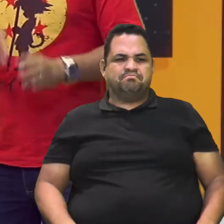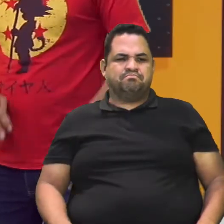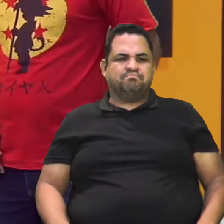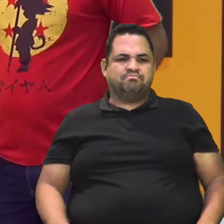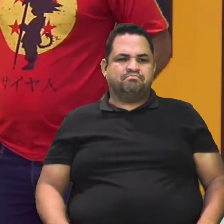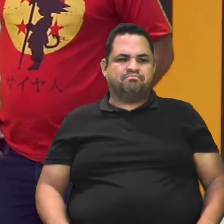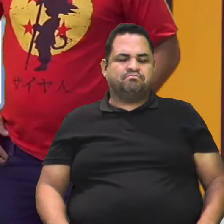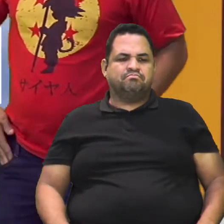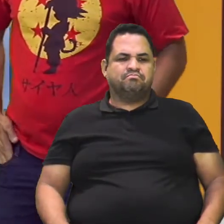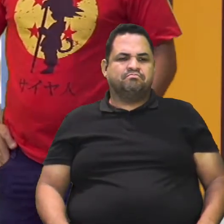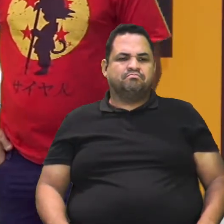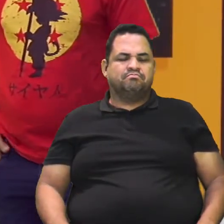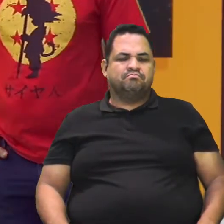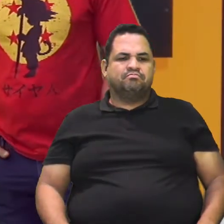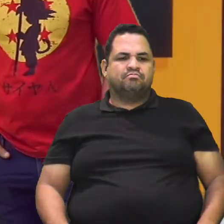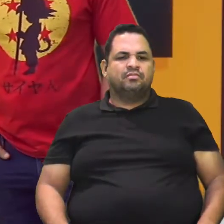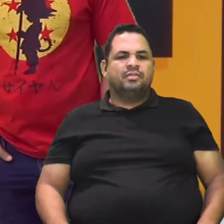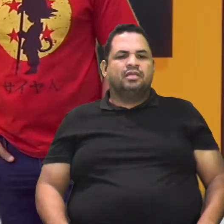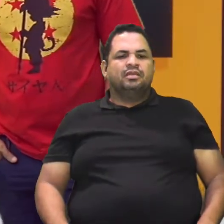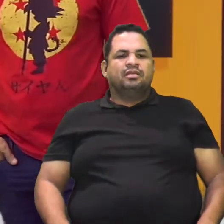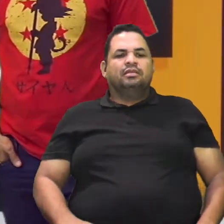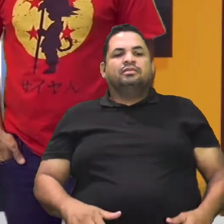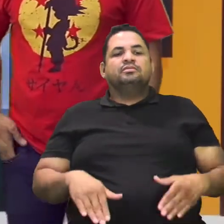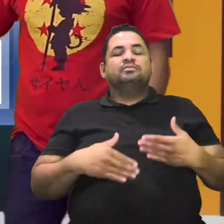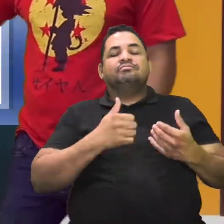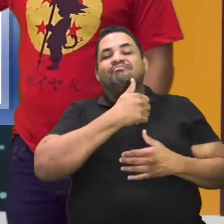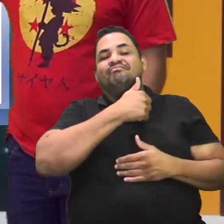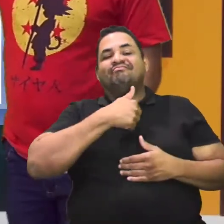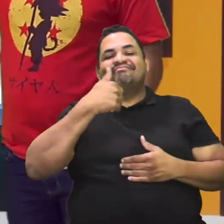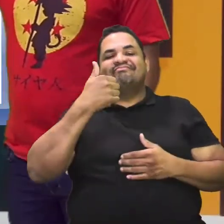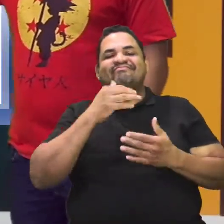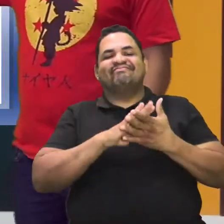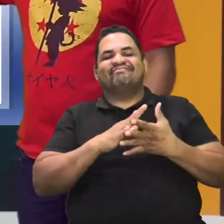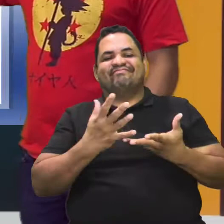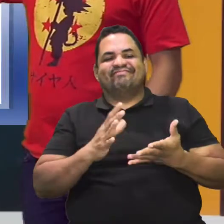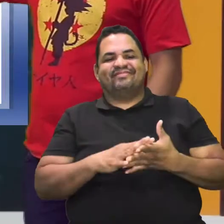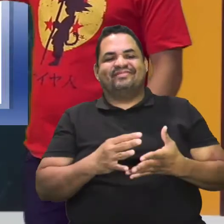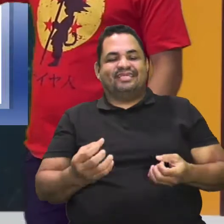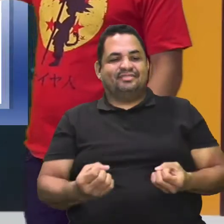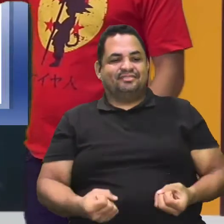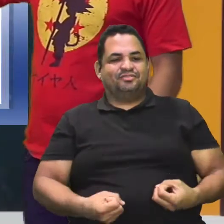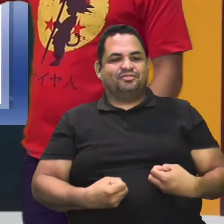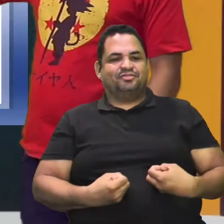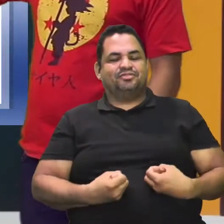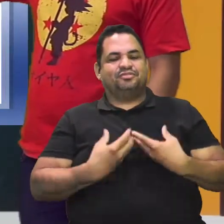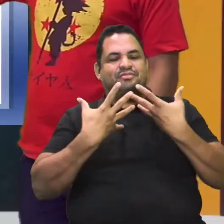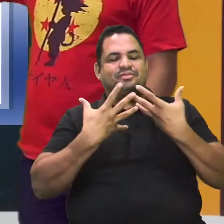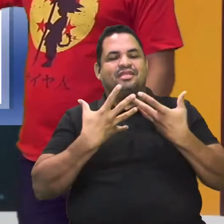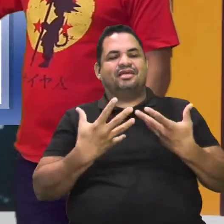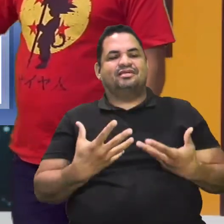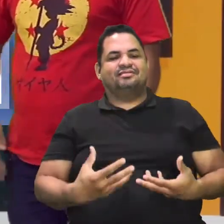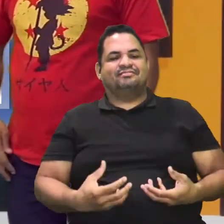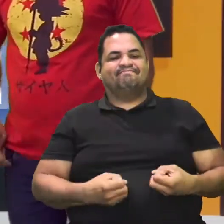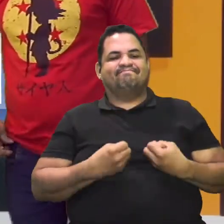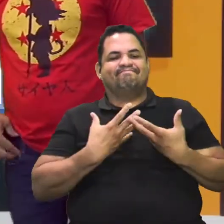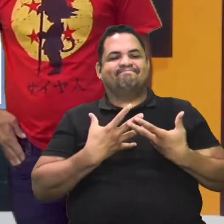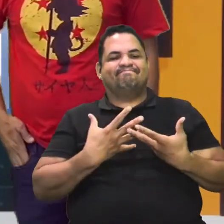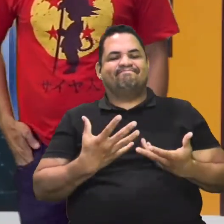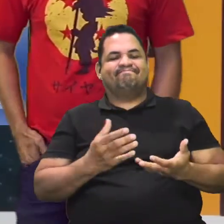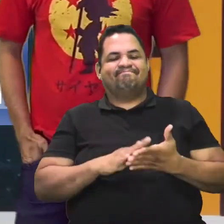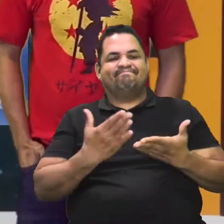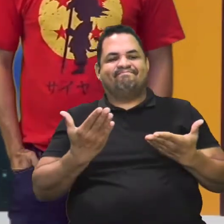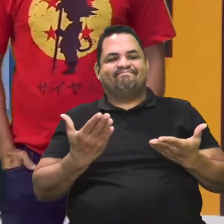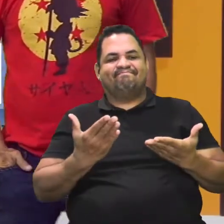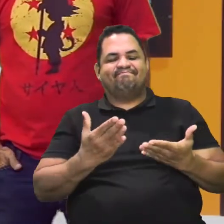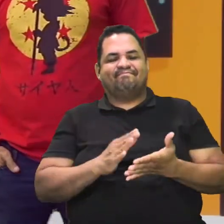vão conseguir identificar a diferença. Qual é a melhor maneira da gente instigar o conhecimento de vocês? Aqui, ó. O nosso quiz. Então lá vem